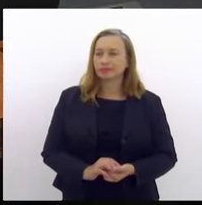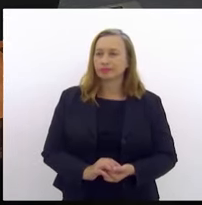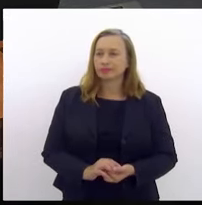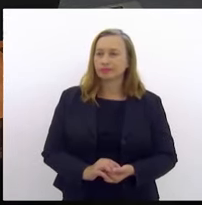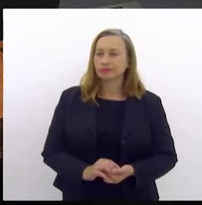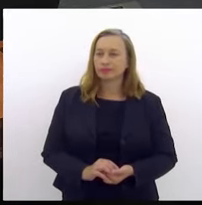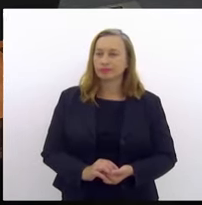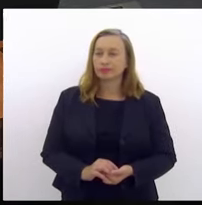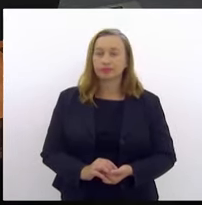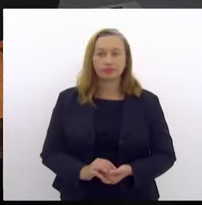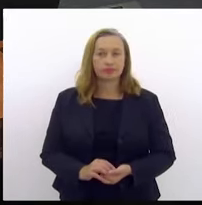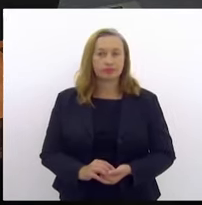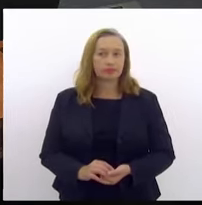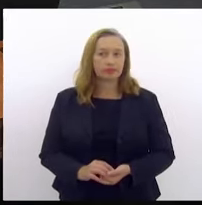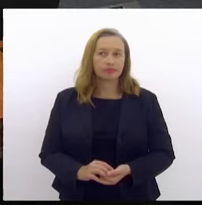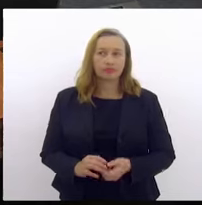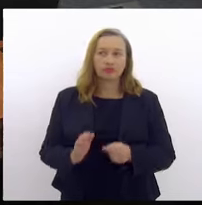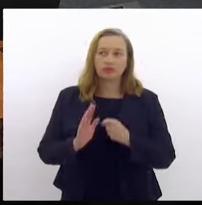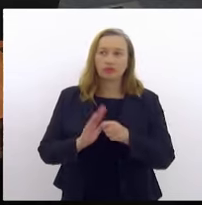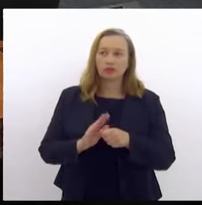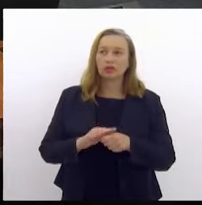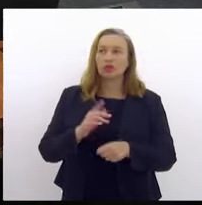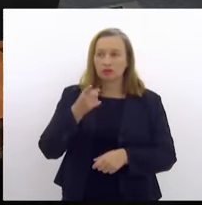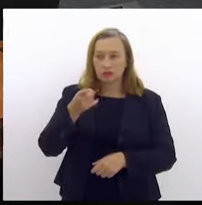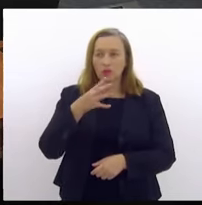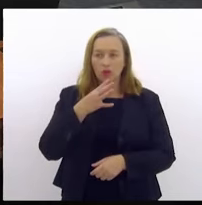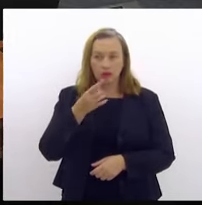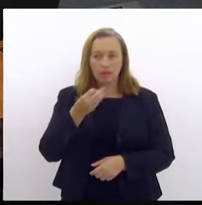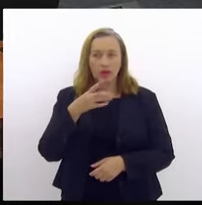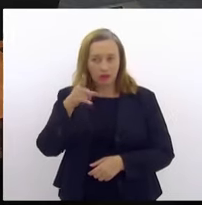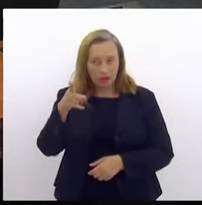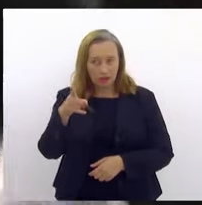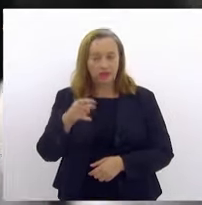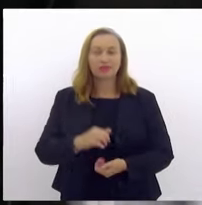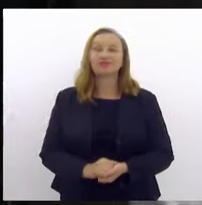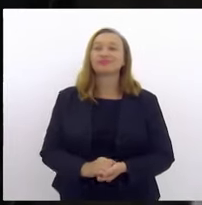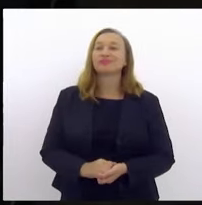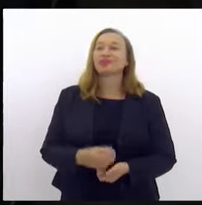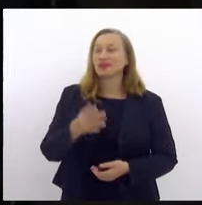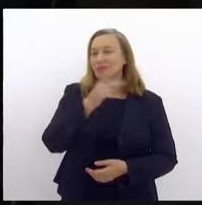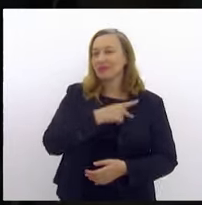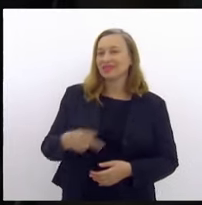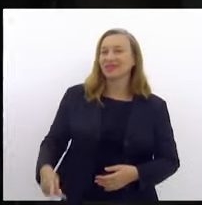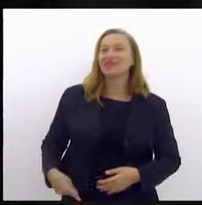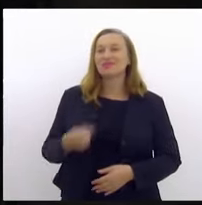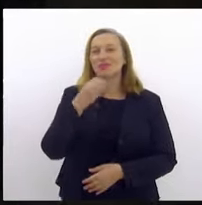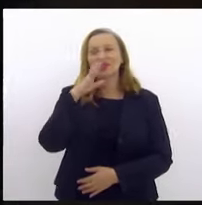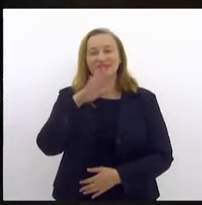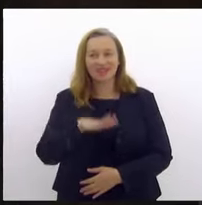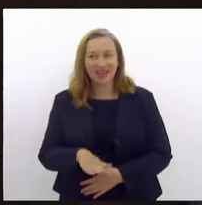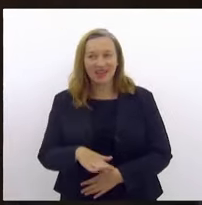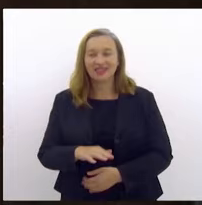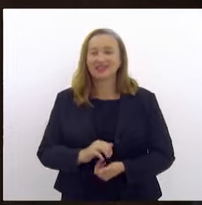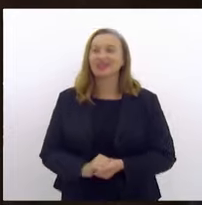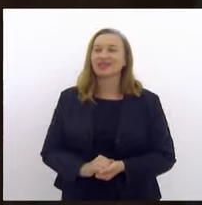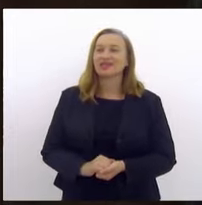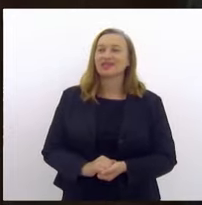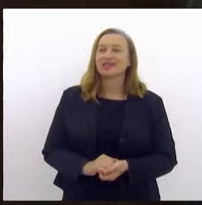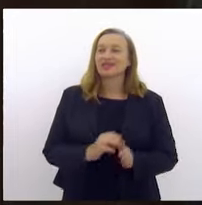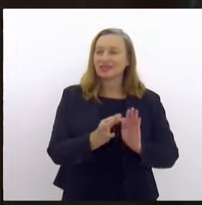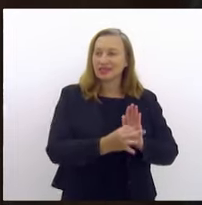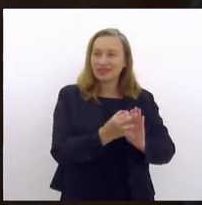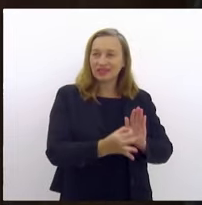Alô, som. Microfone, o senhor conhece bem, então... Não... Presidente, boa tarde. O parecer da CCJ é